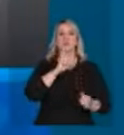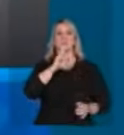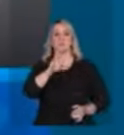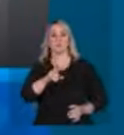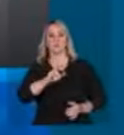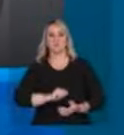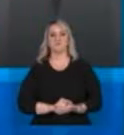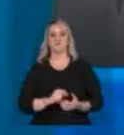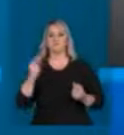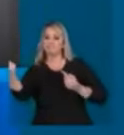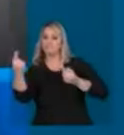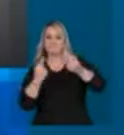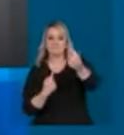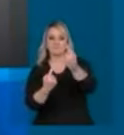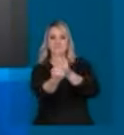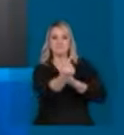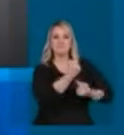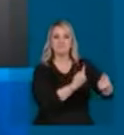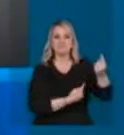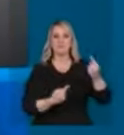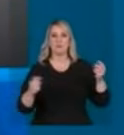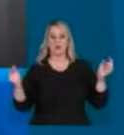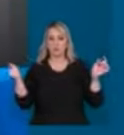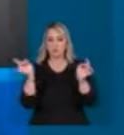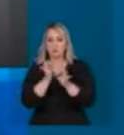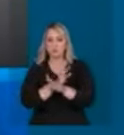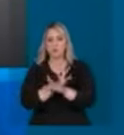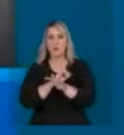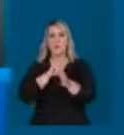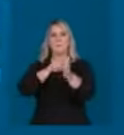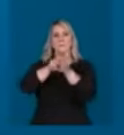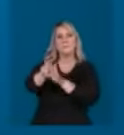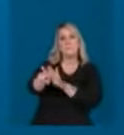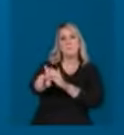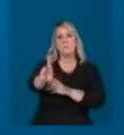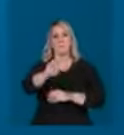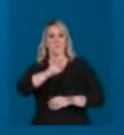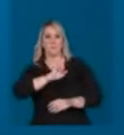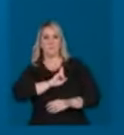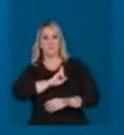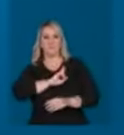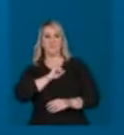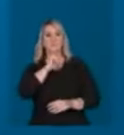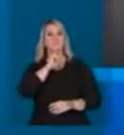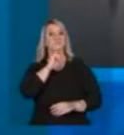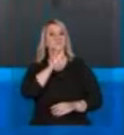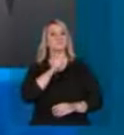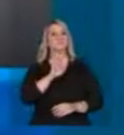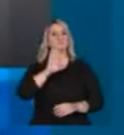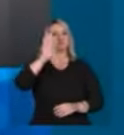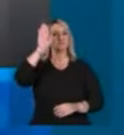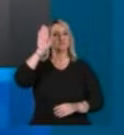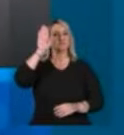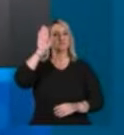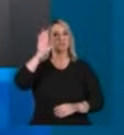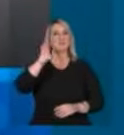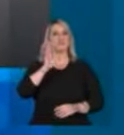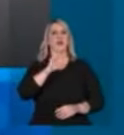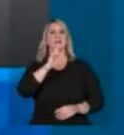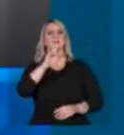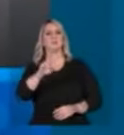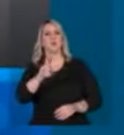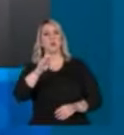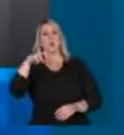responder e assim sucessivamente até que todos tenham perguntado e respondido nenhum candidato poderá perguntar a quem já